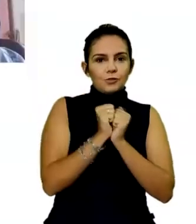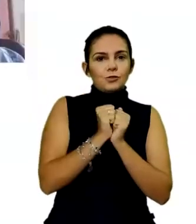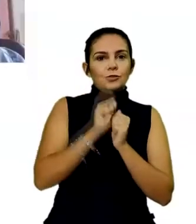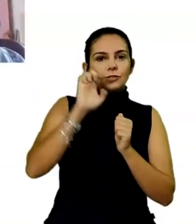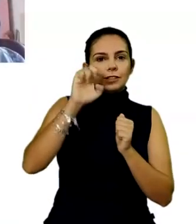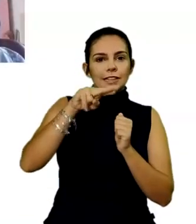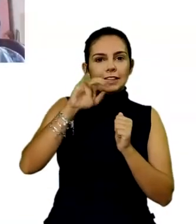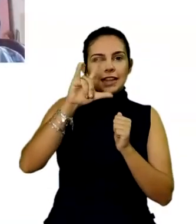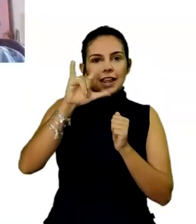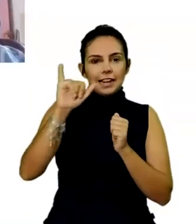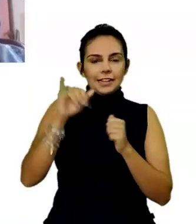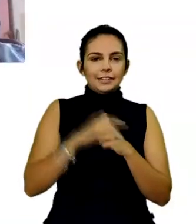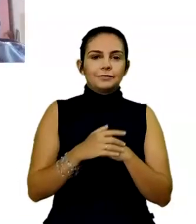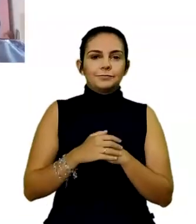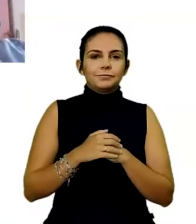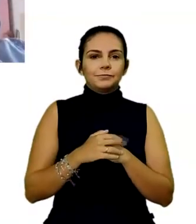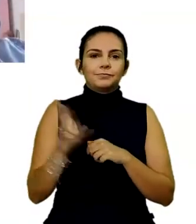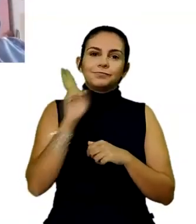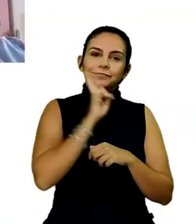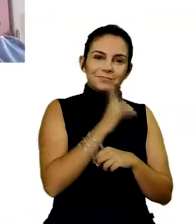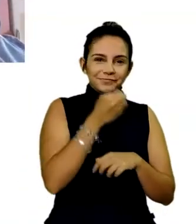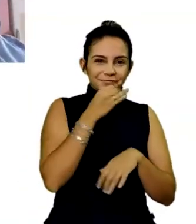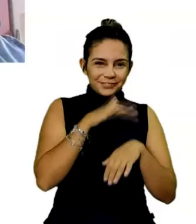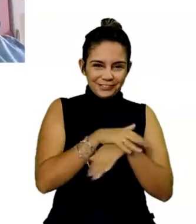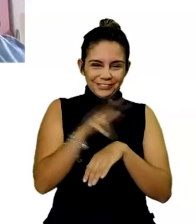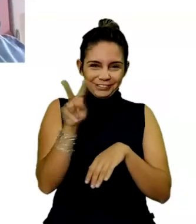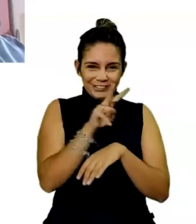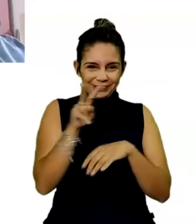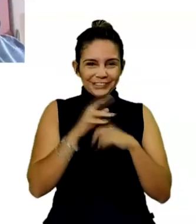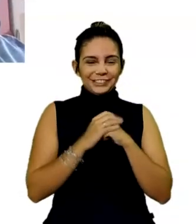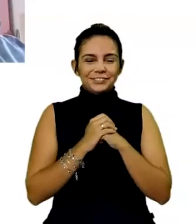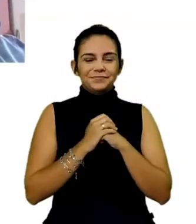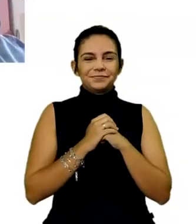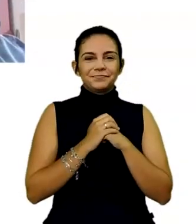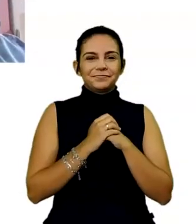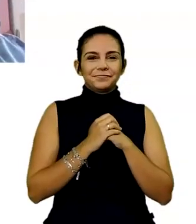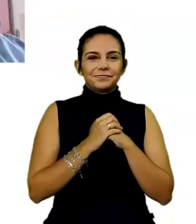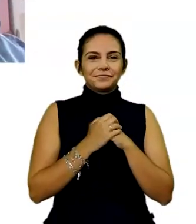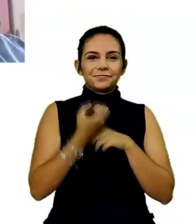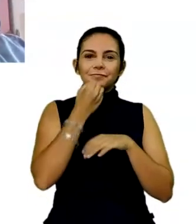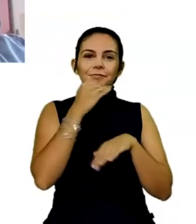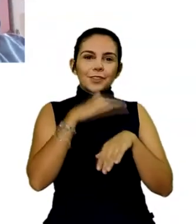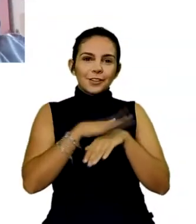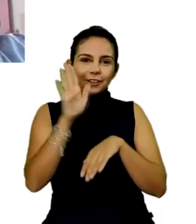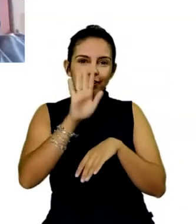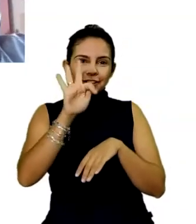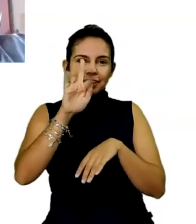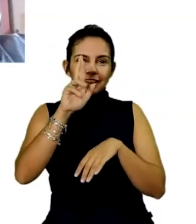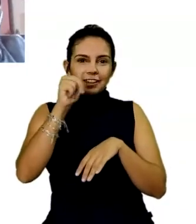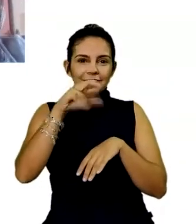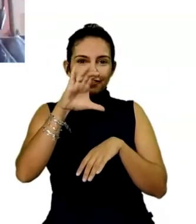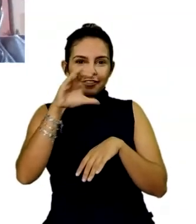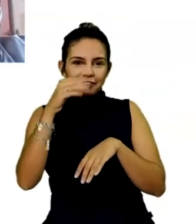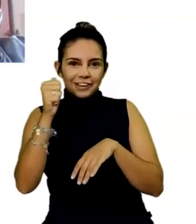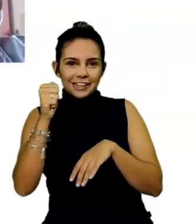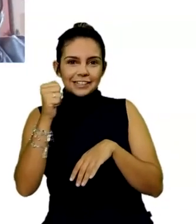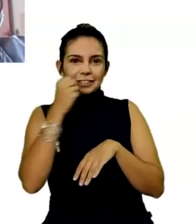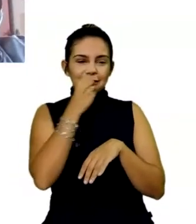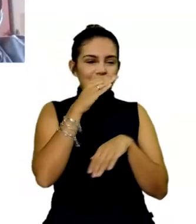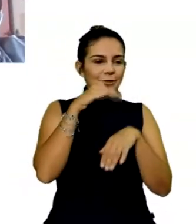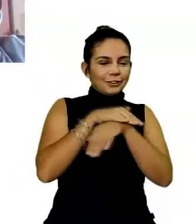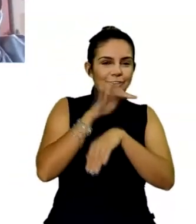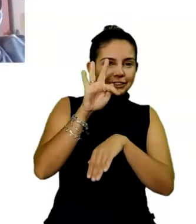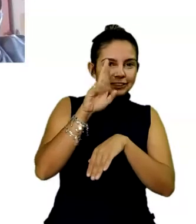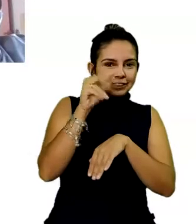noite. Boa noite. Boa noite. Boa noite. Boa noite, França. Boa noite, França. E boa noite,